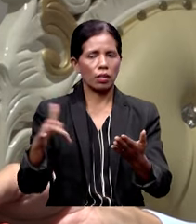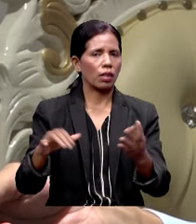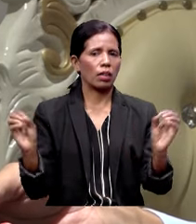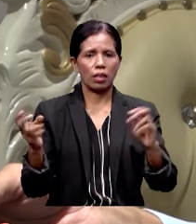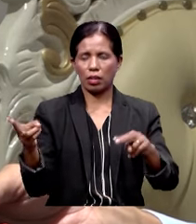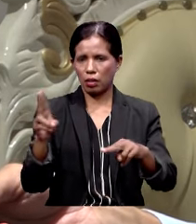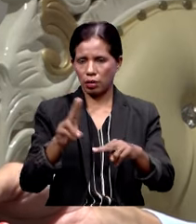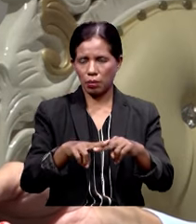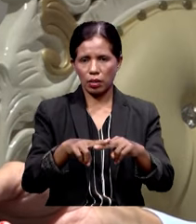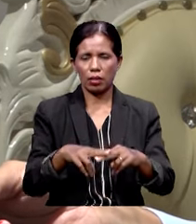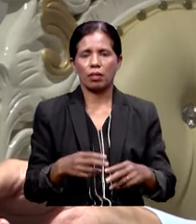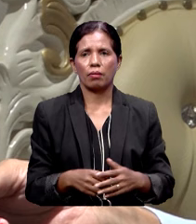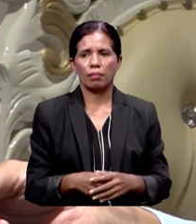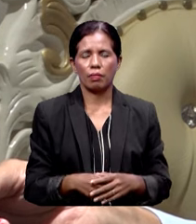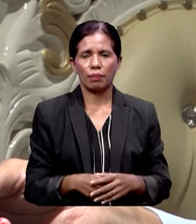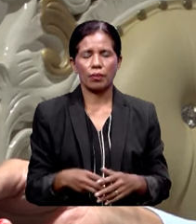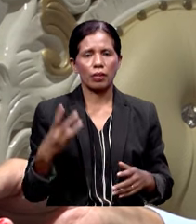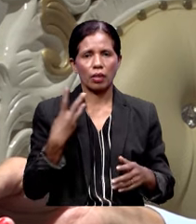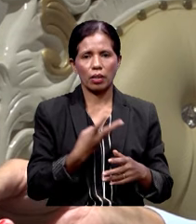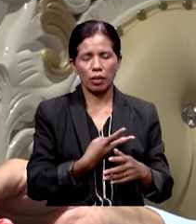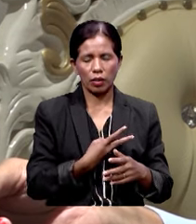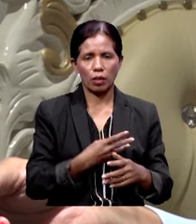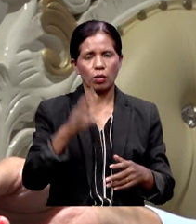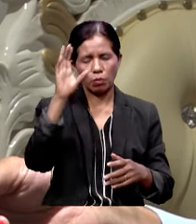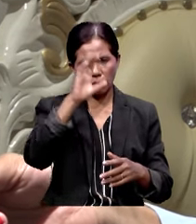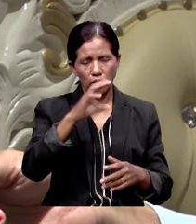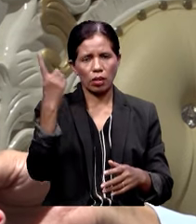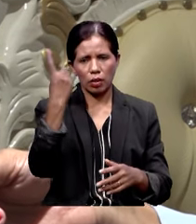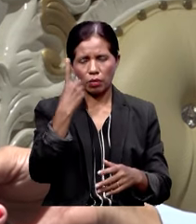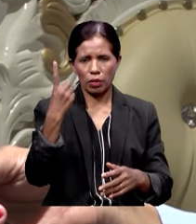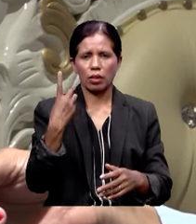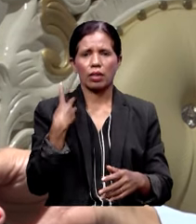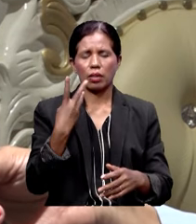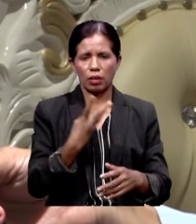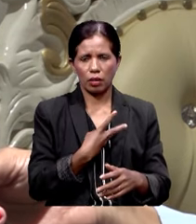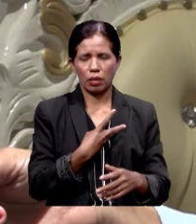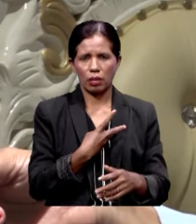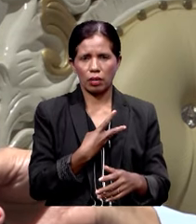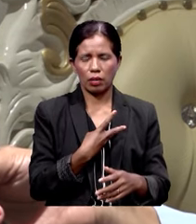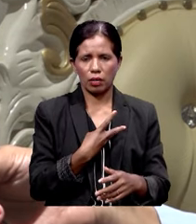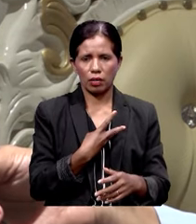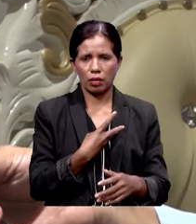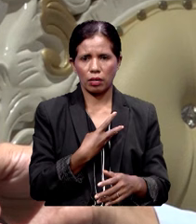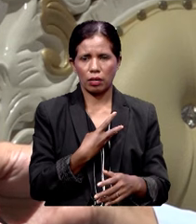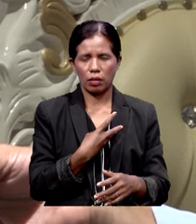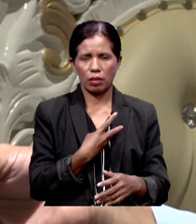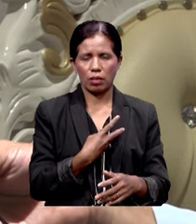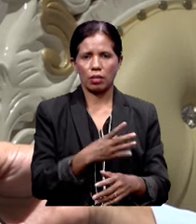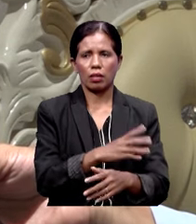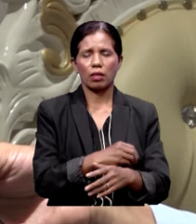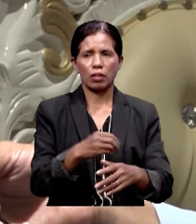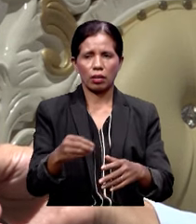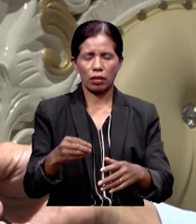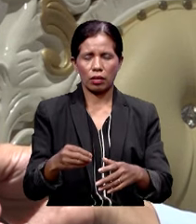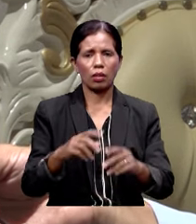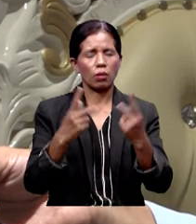nebe kita bukan na fati mantém contactos tanto ho itu nia companhia importador sira, nebe mo